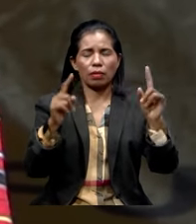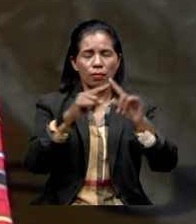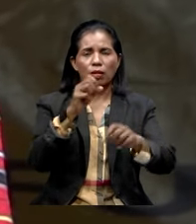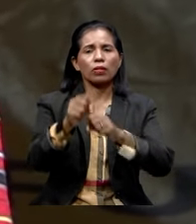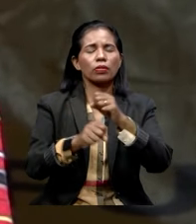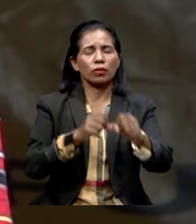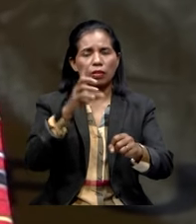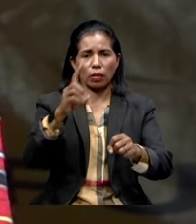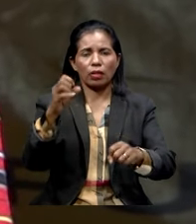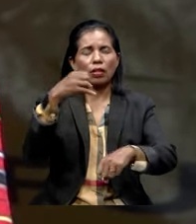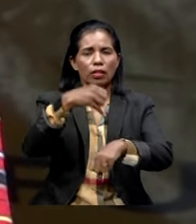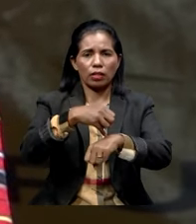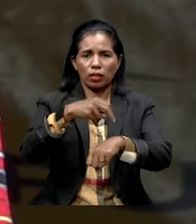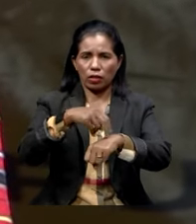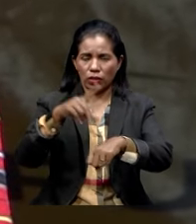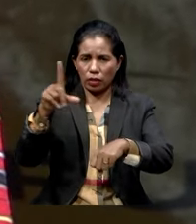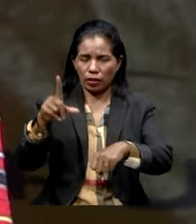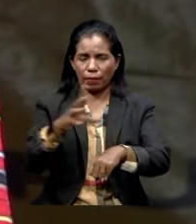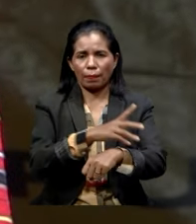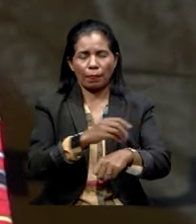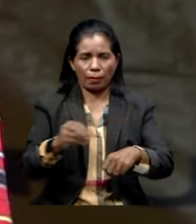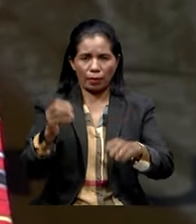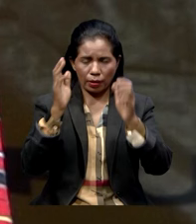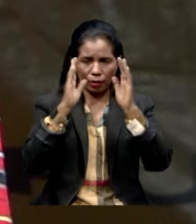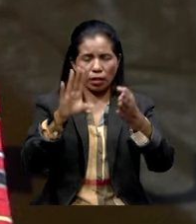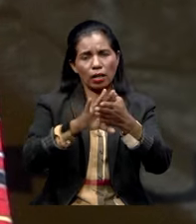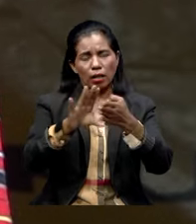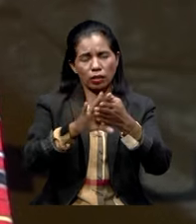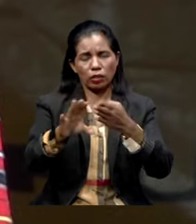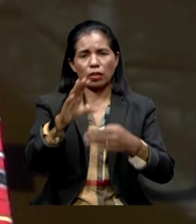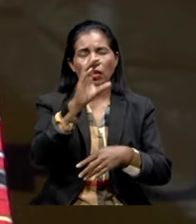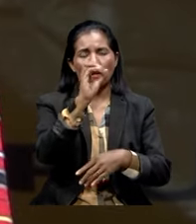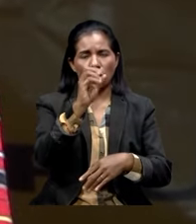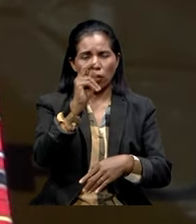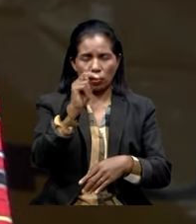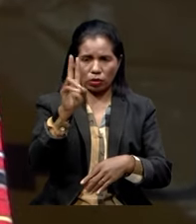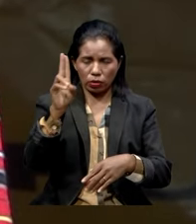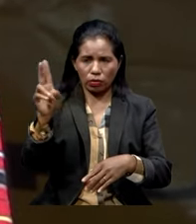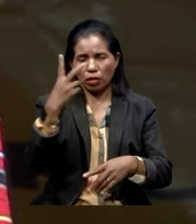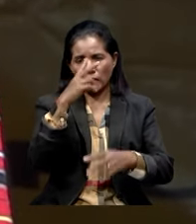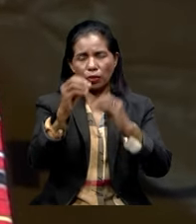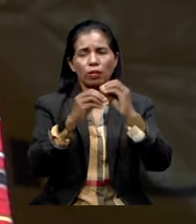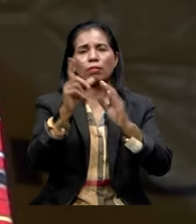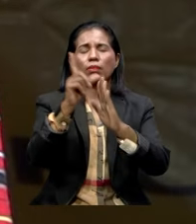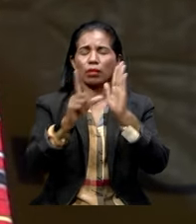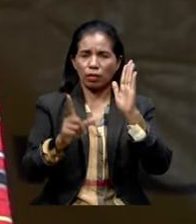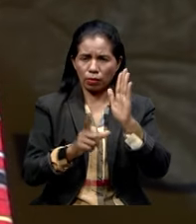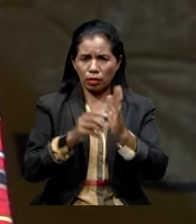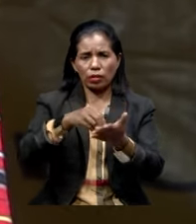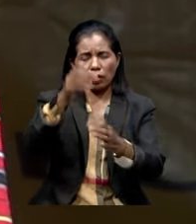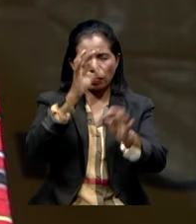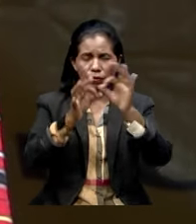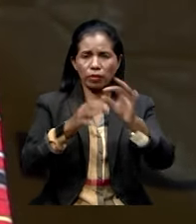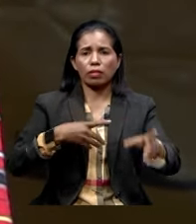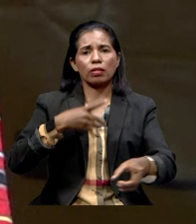sociedade internacional, da defesa da Carta das Nações Unidas, da defesa da lei, da garantia que os direitos